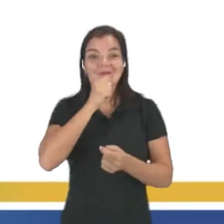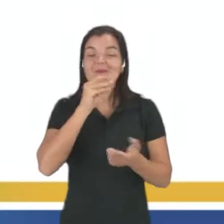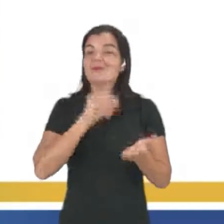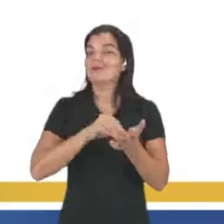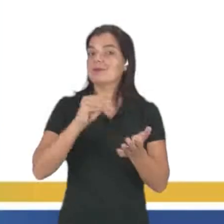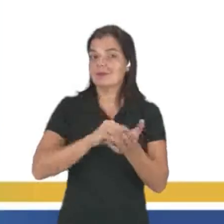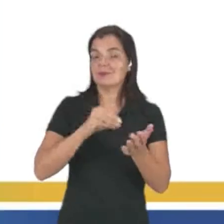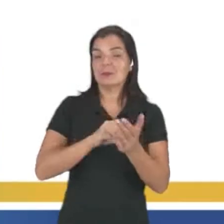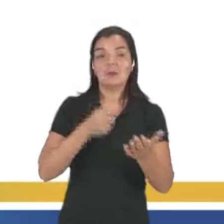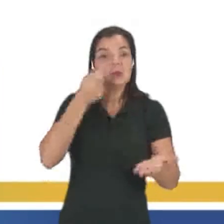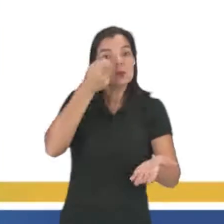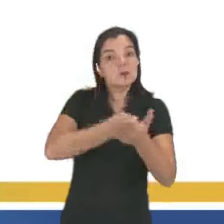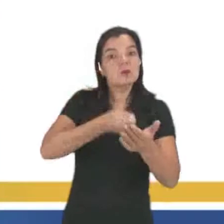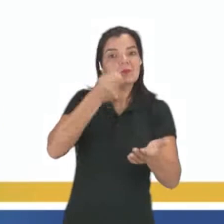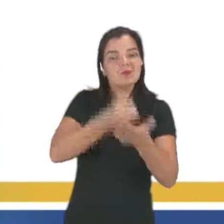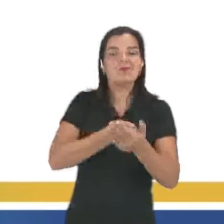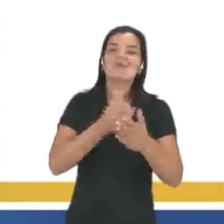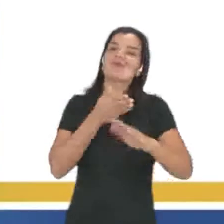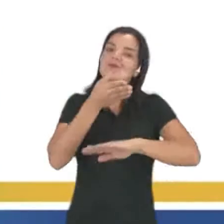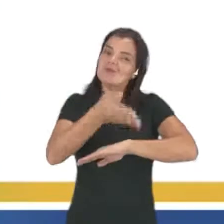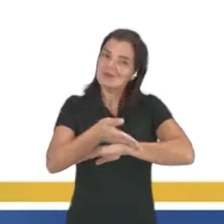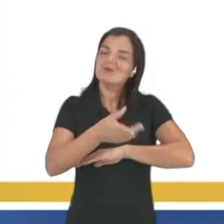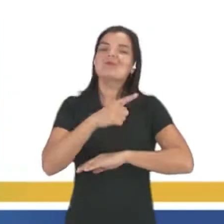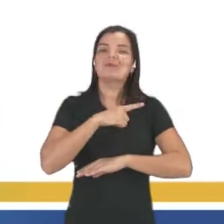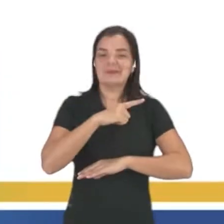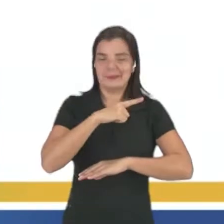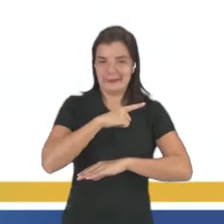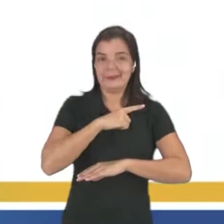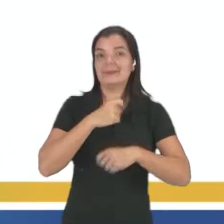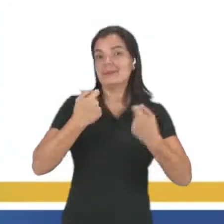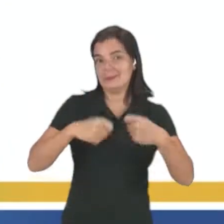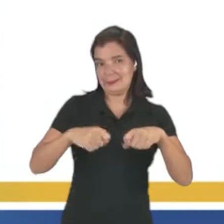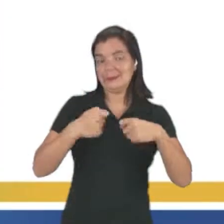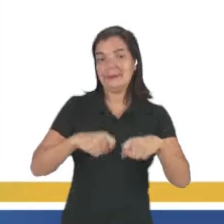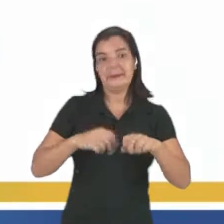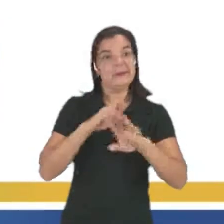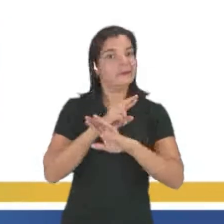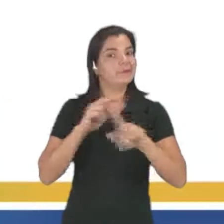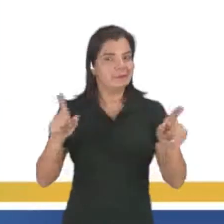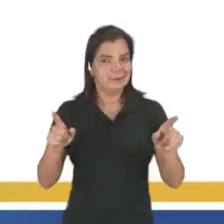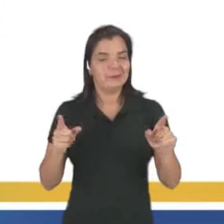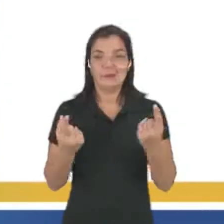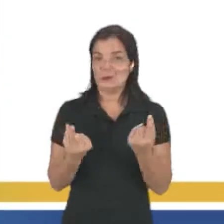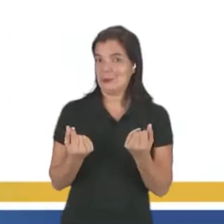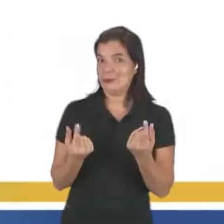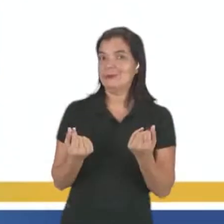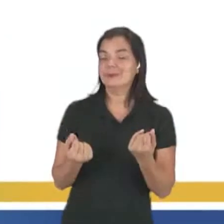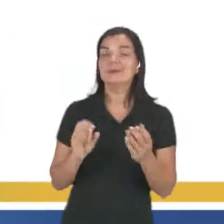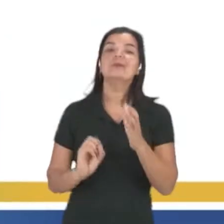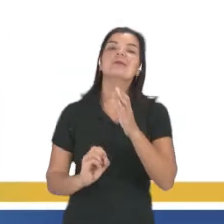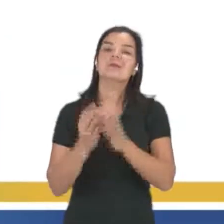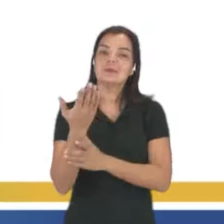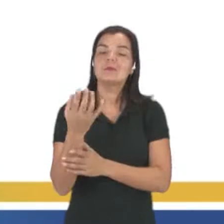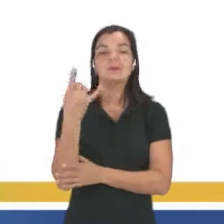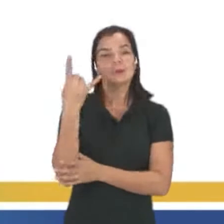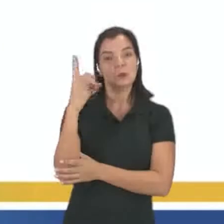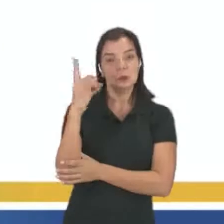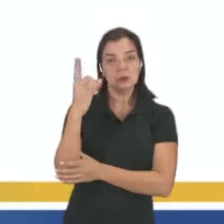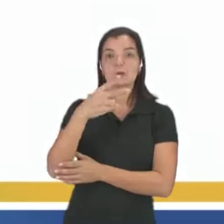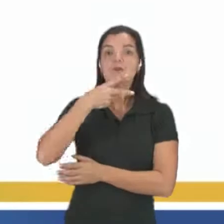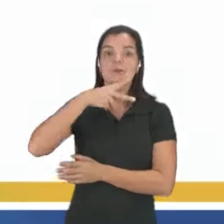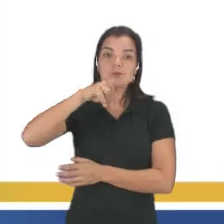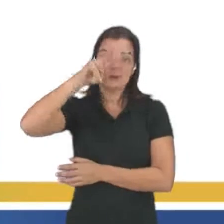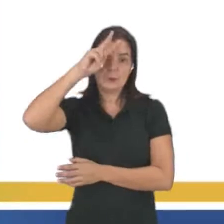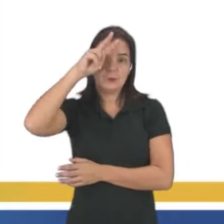então até as tarifas, os pagamentos para poder usufruir daquele local ali são diferenciadas. Então isso é o que acontece com Bolívia,